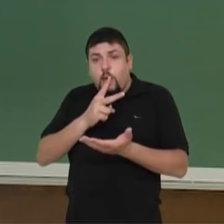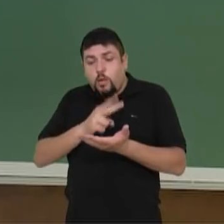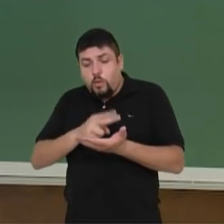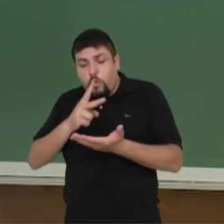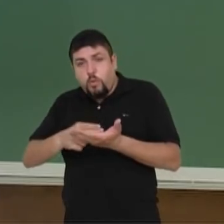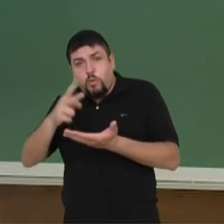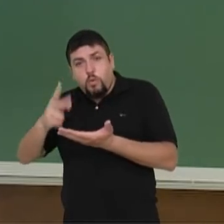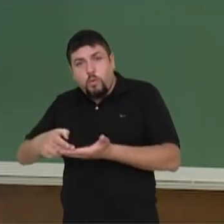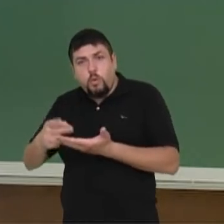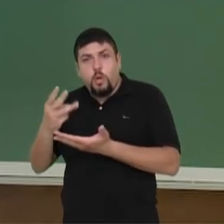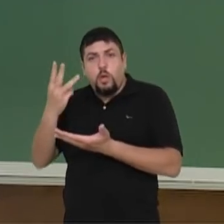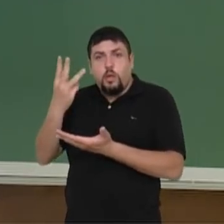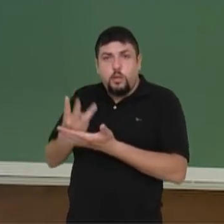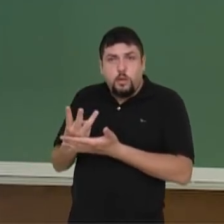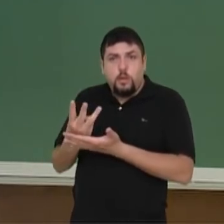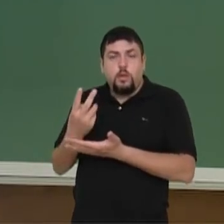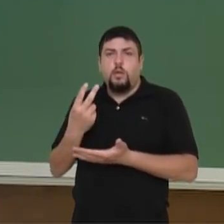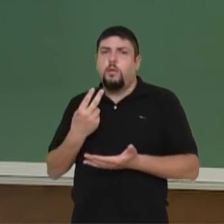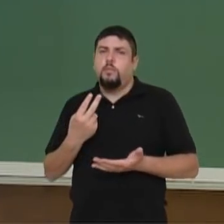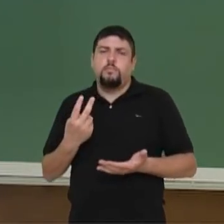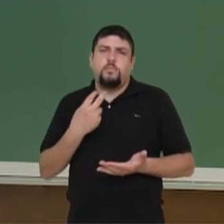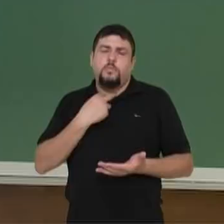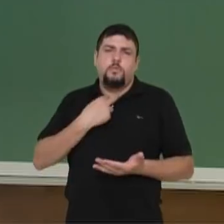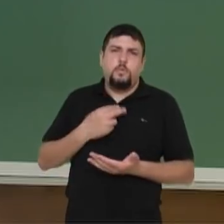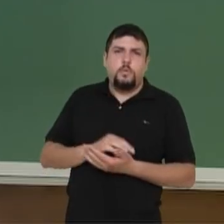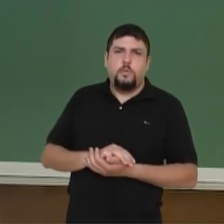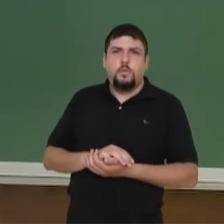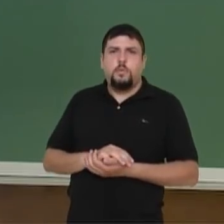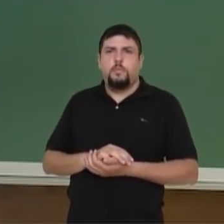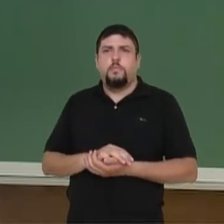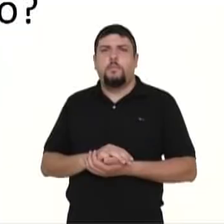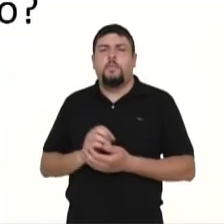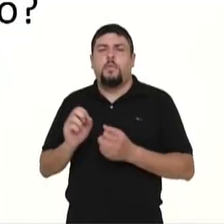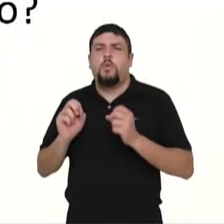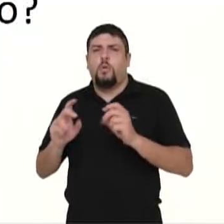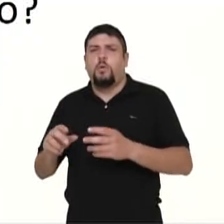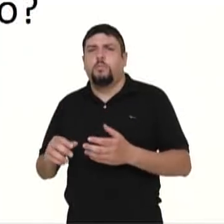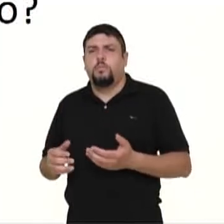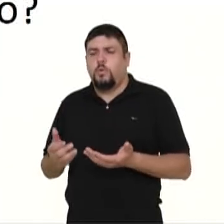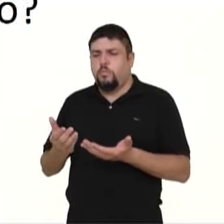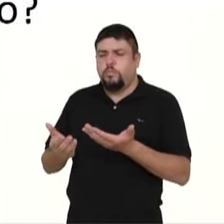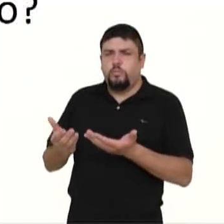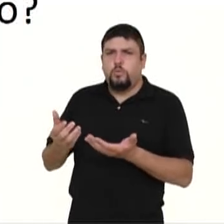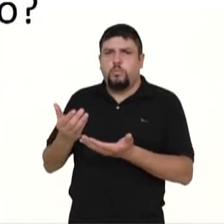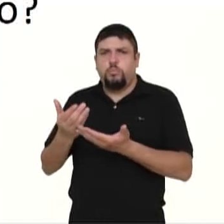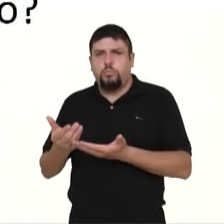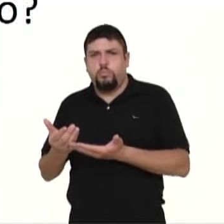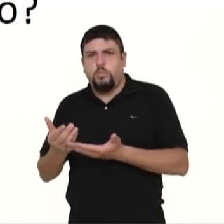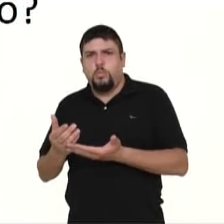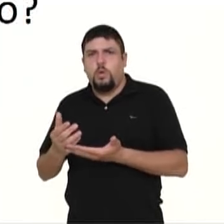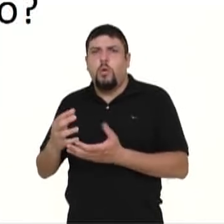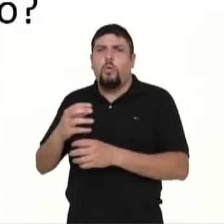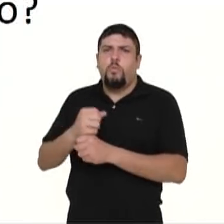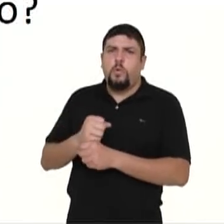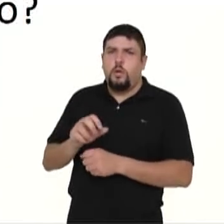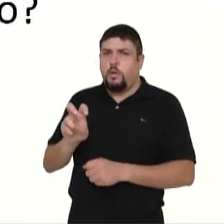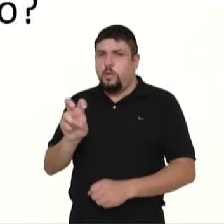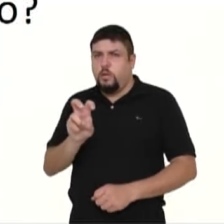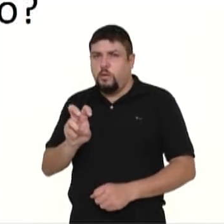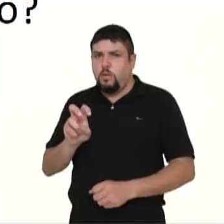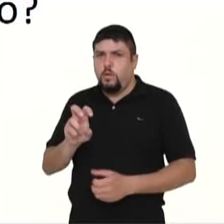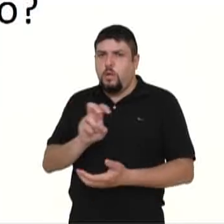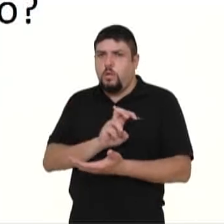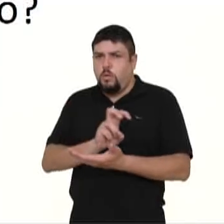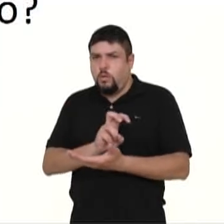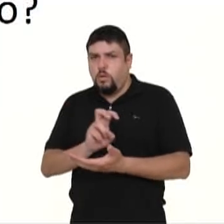pode ser um pouquinho mais, um pouquinho menos. Tá? Sabendo que em certo pacote os pesos das 3 coxinhas são de 55 gramas, 57 gramas